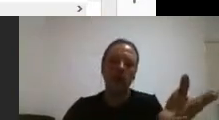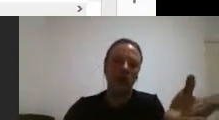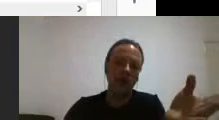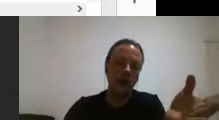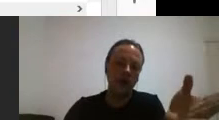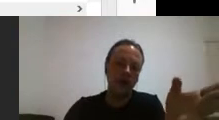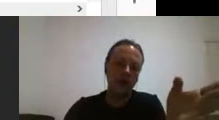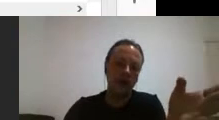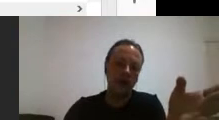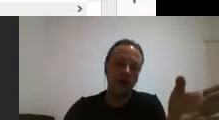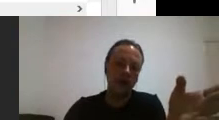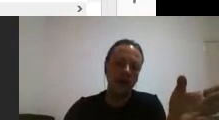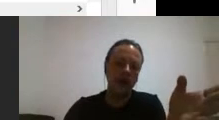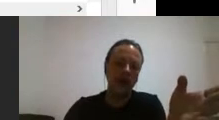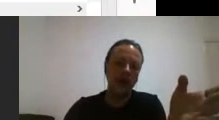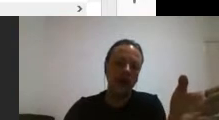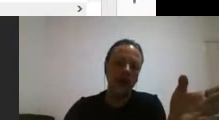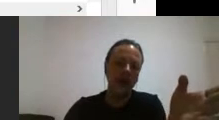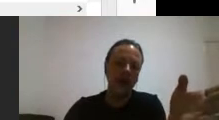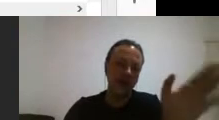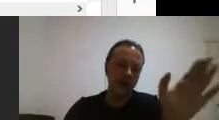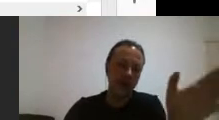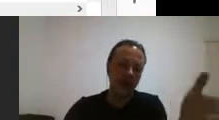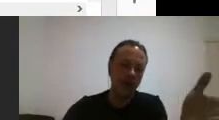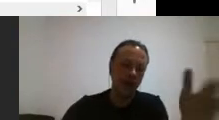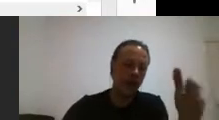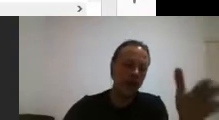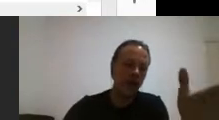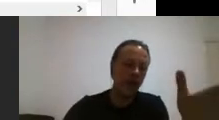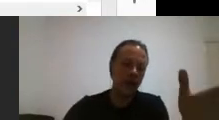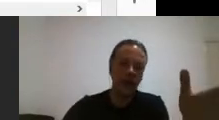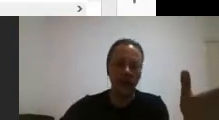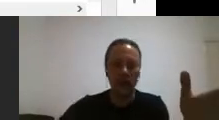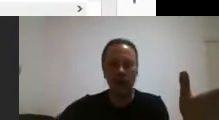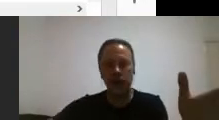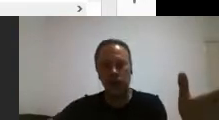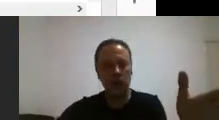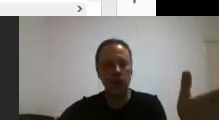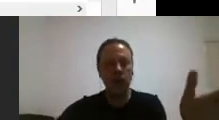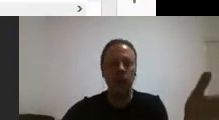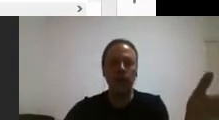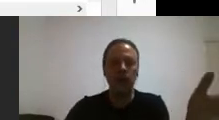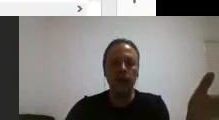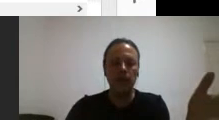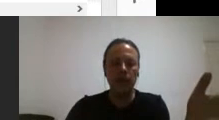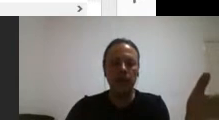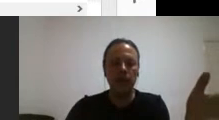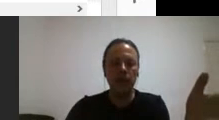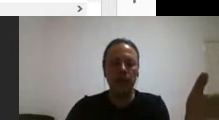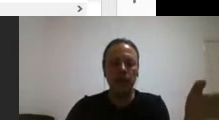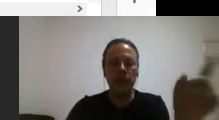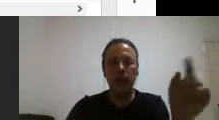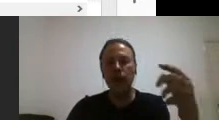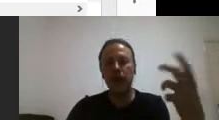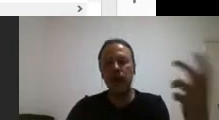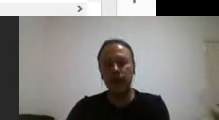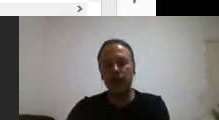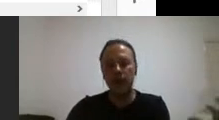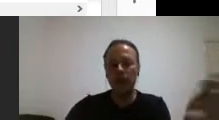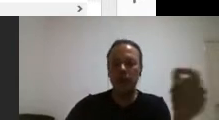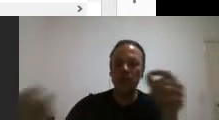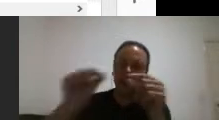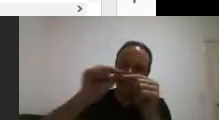No modelo lógico. E a chave primária e chave estrangeira, também, não é que